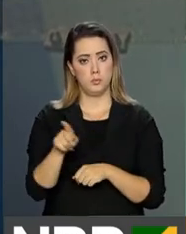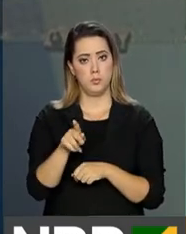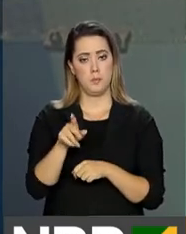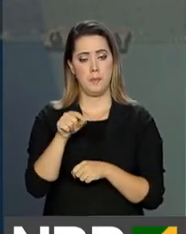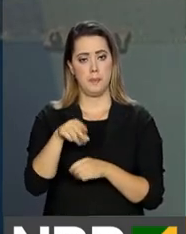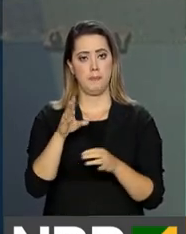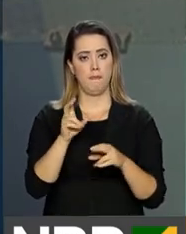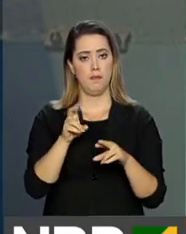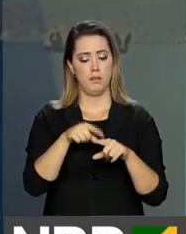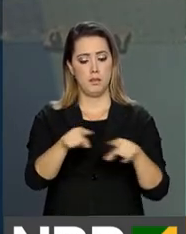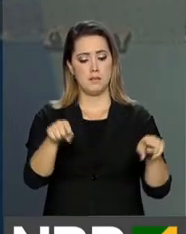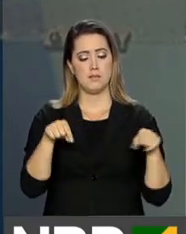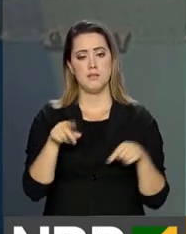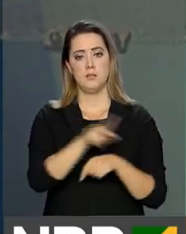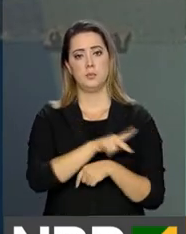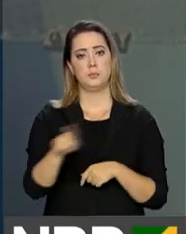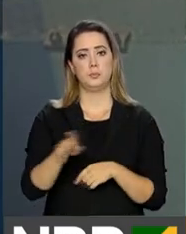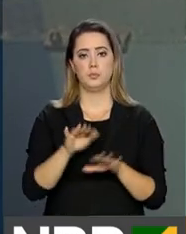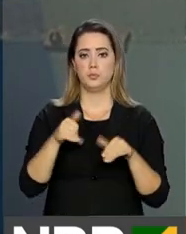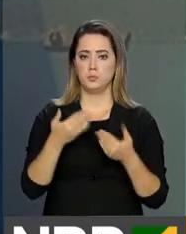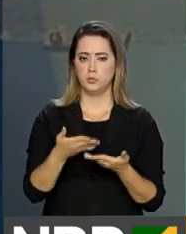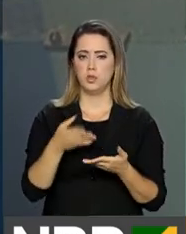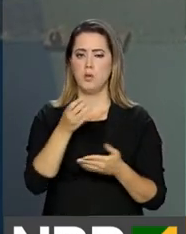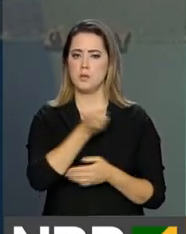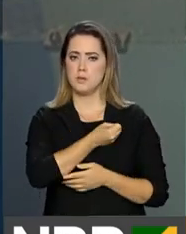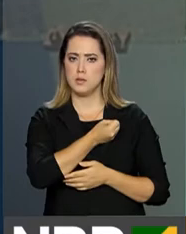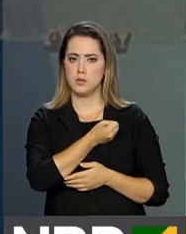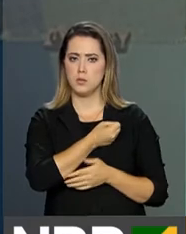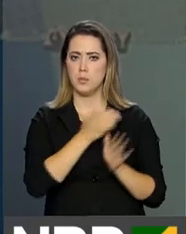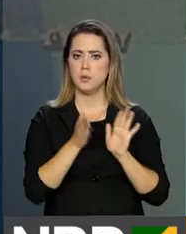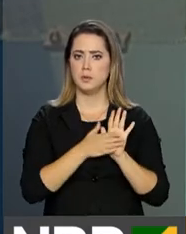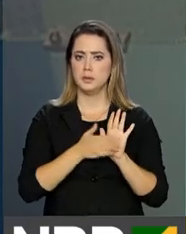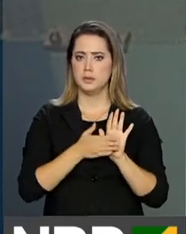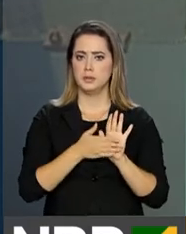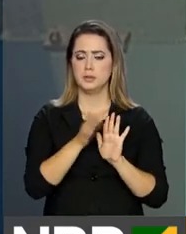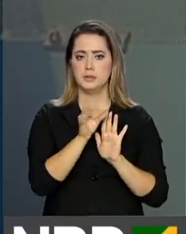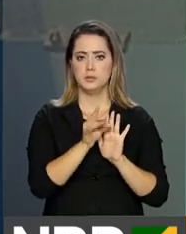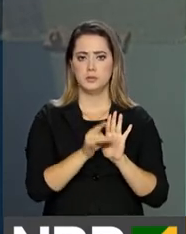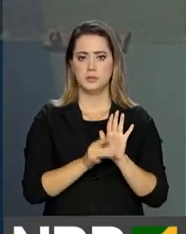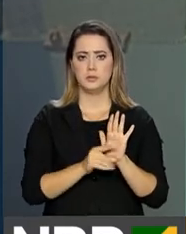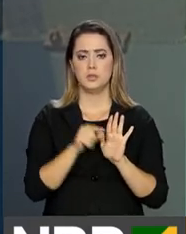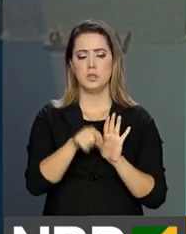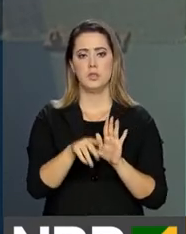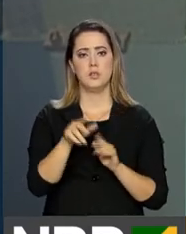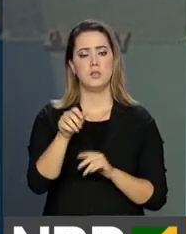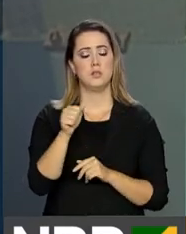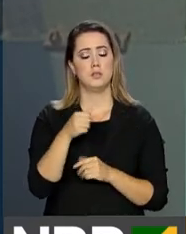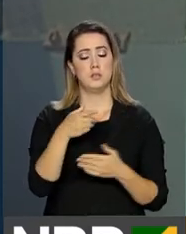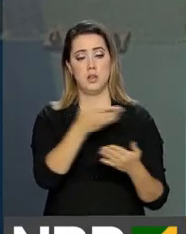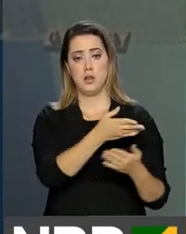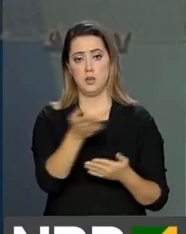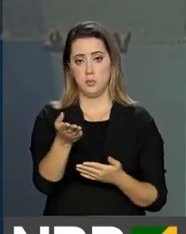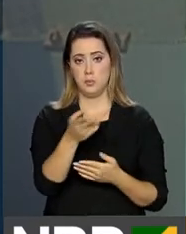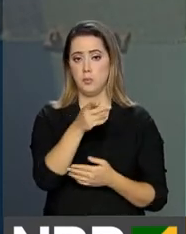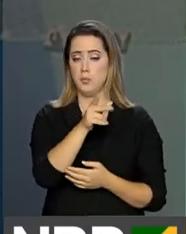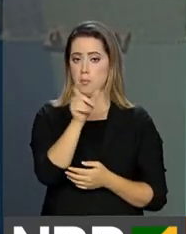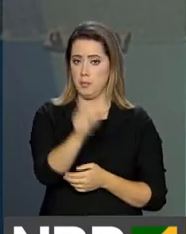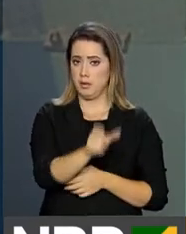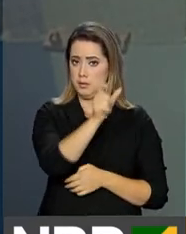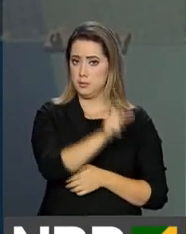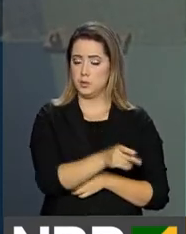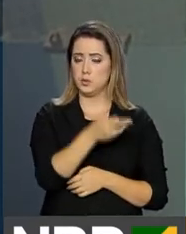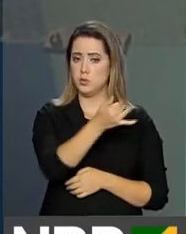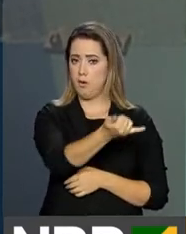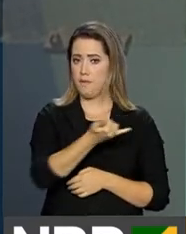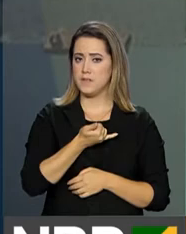dados apresentados pelo Alexandre Lira e pelo Marco Polo me foram expostos